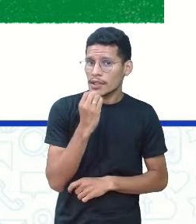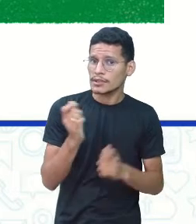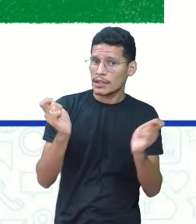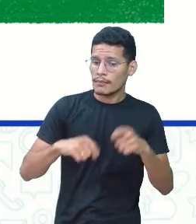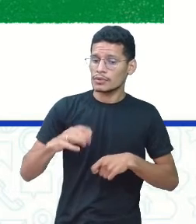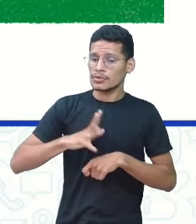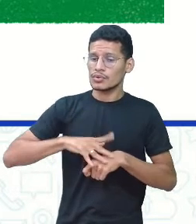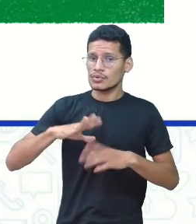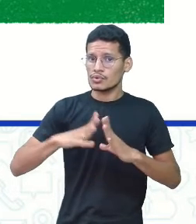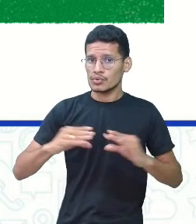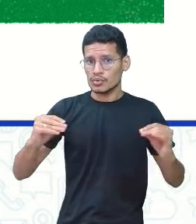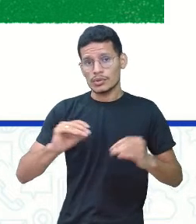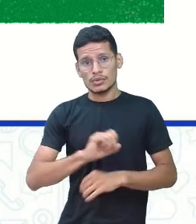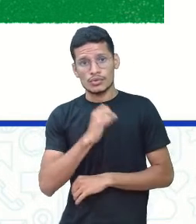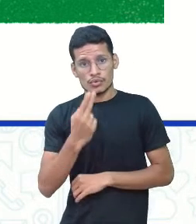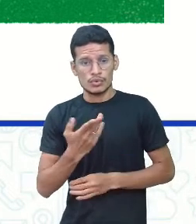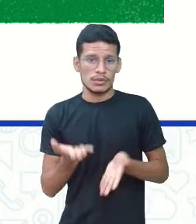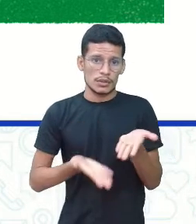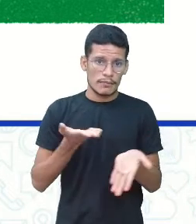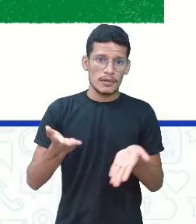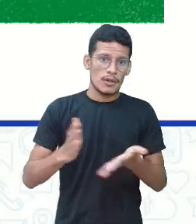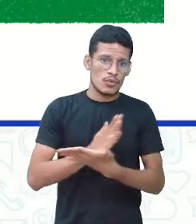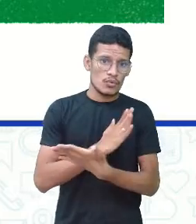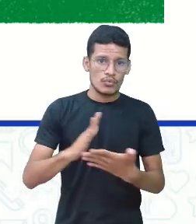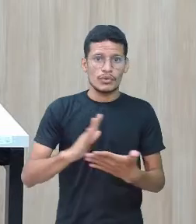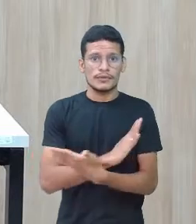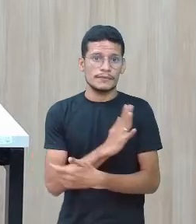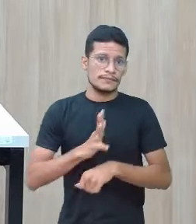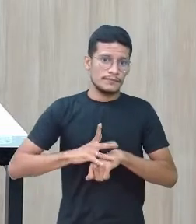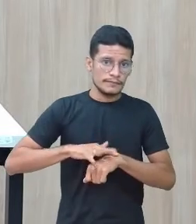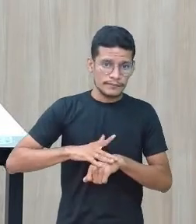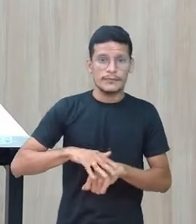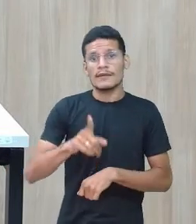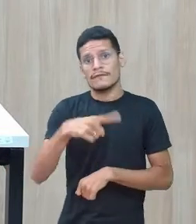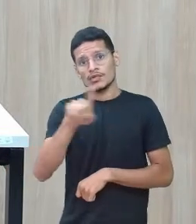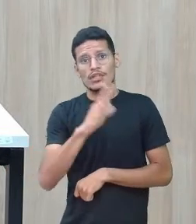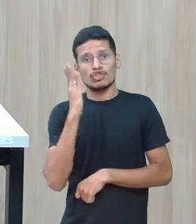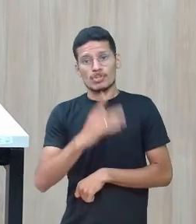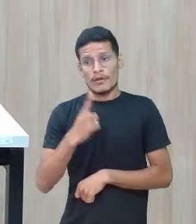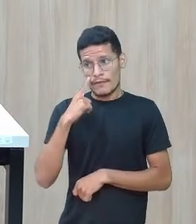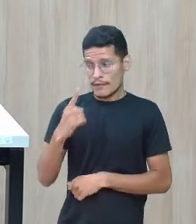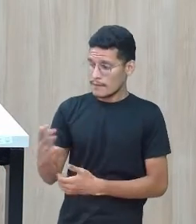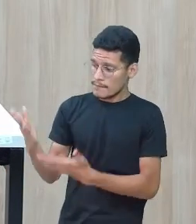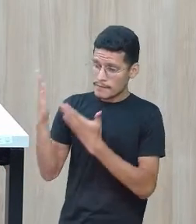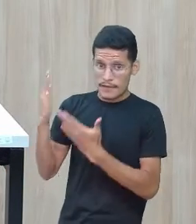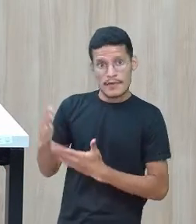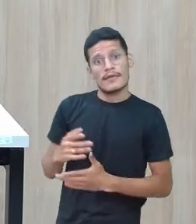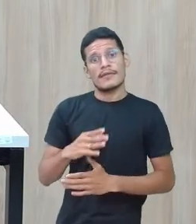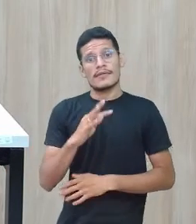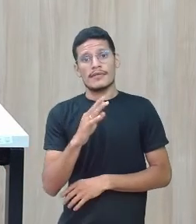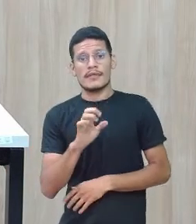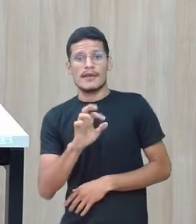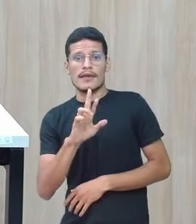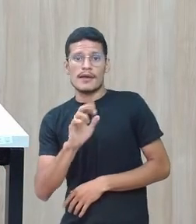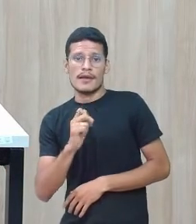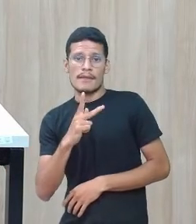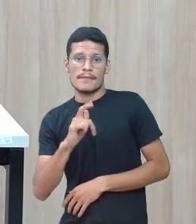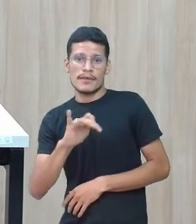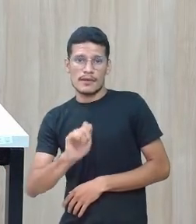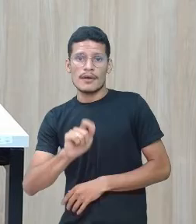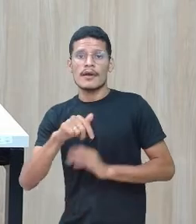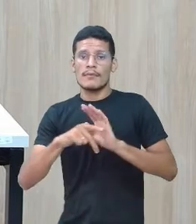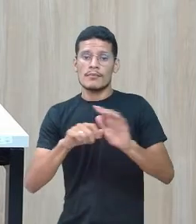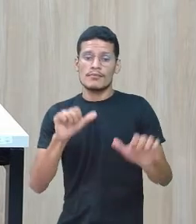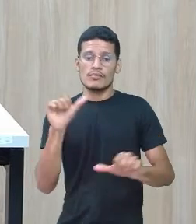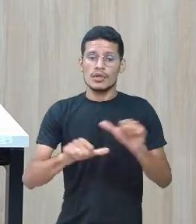cura ou tratamento para diversas doenças. Então, como vocês estão vendo aí, a terapia justamente é a troca de